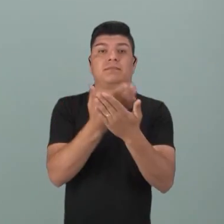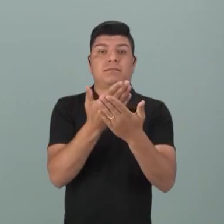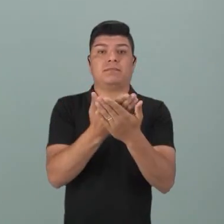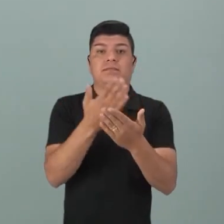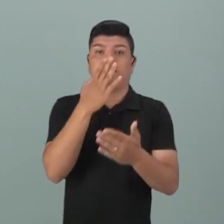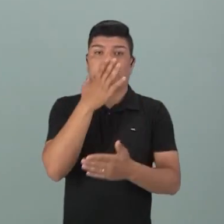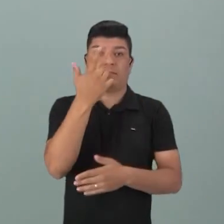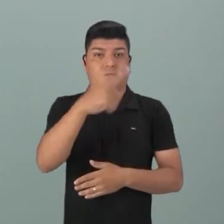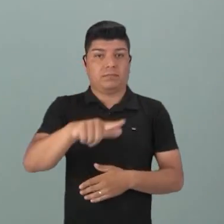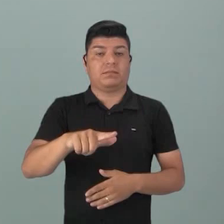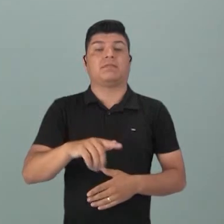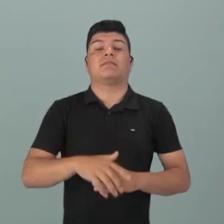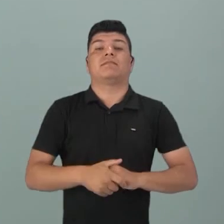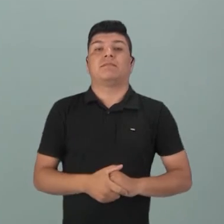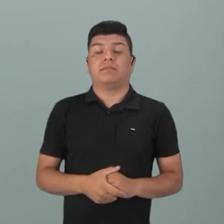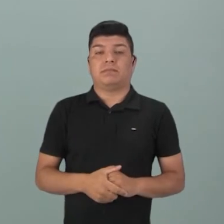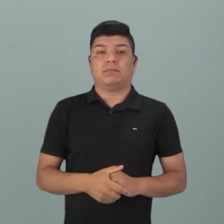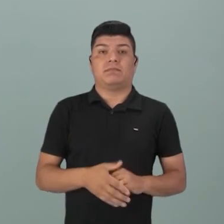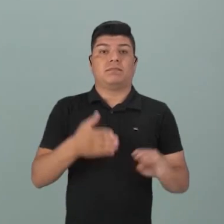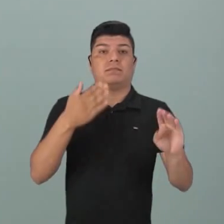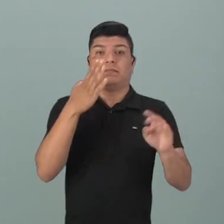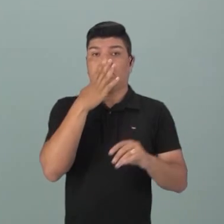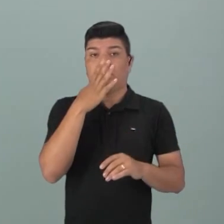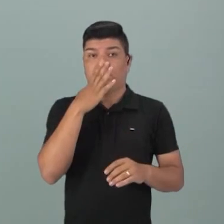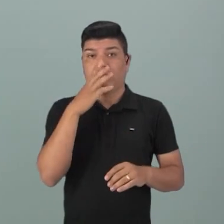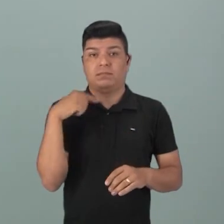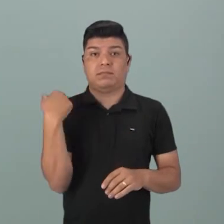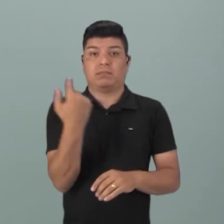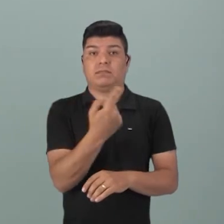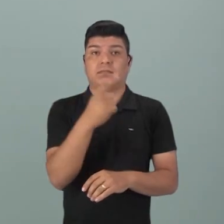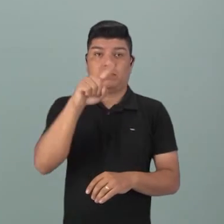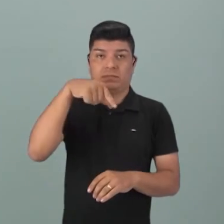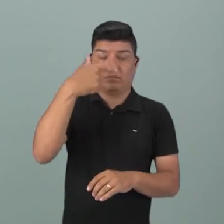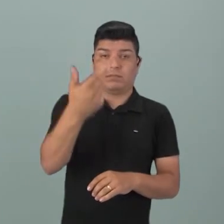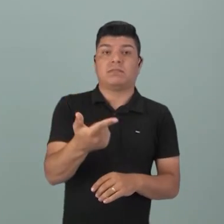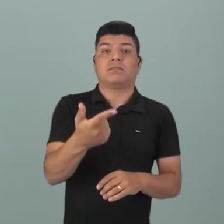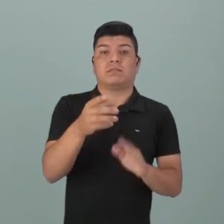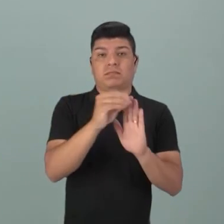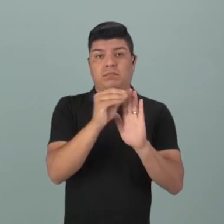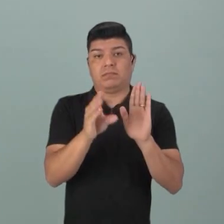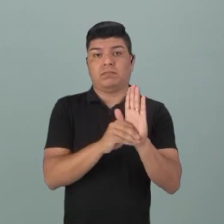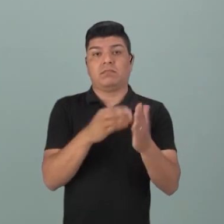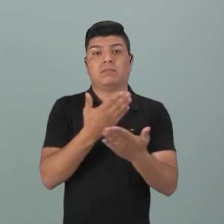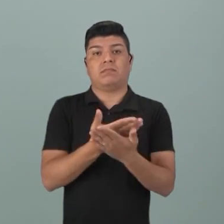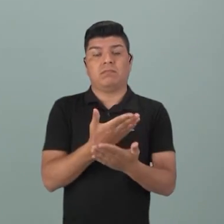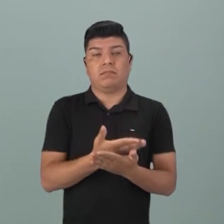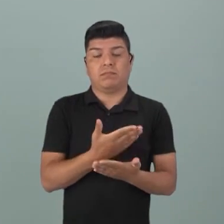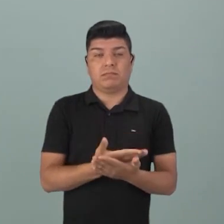novamente essa aula. Então, não deixe de assistir também os nossos próximos conteúdos, nossas próximas aulas